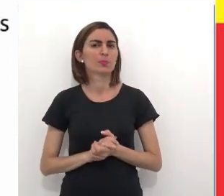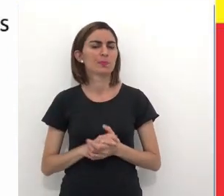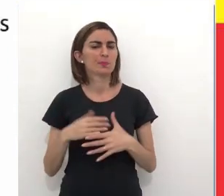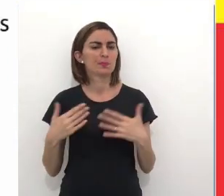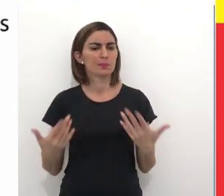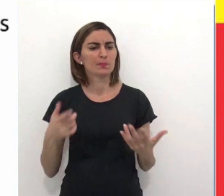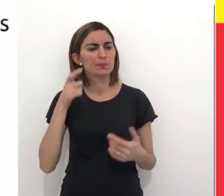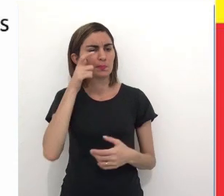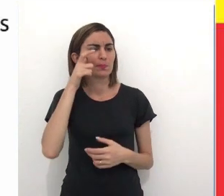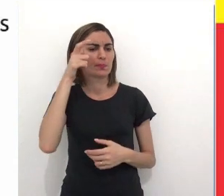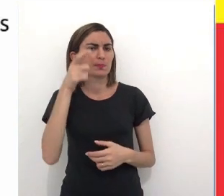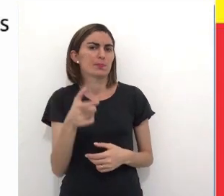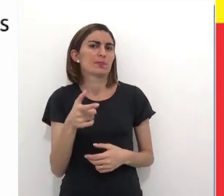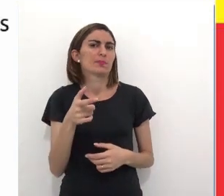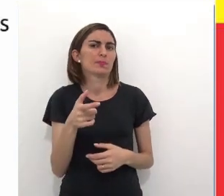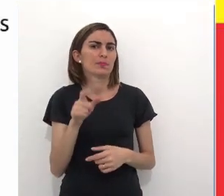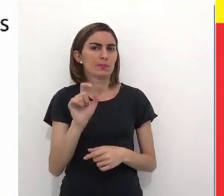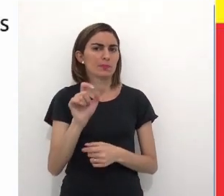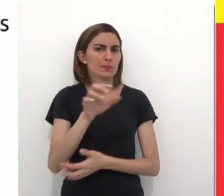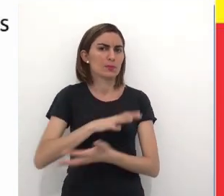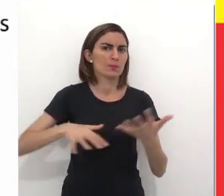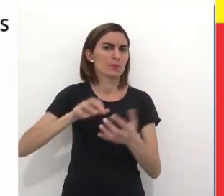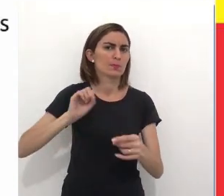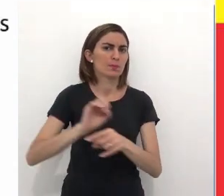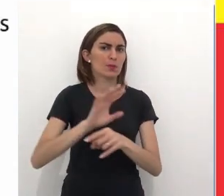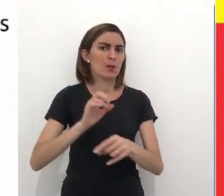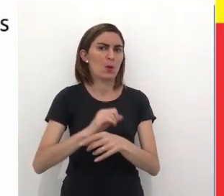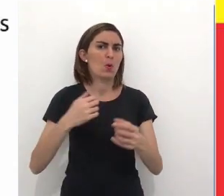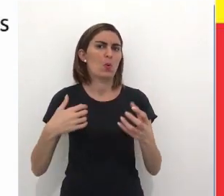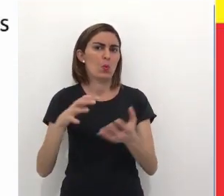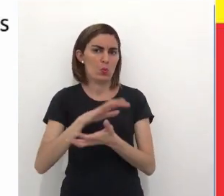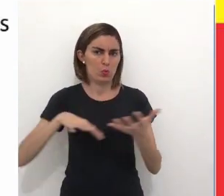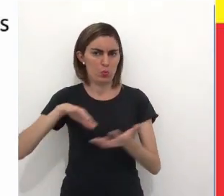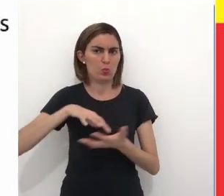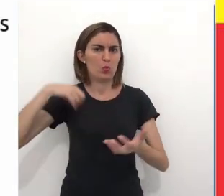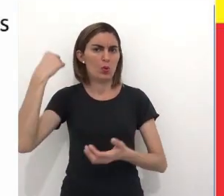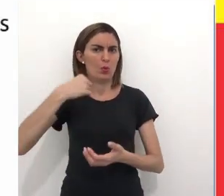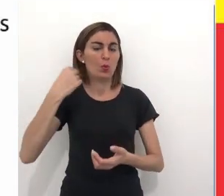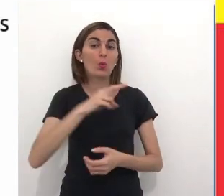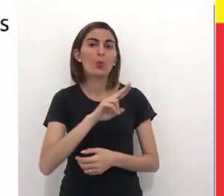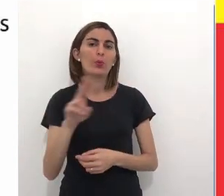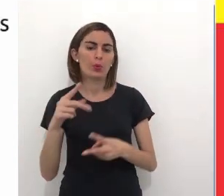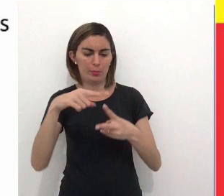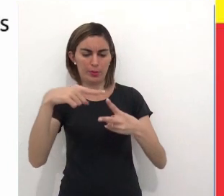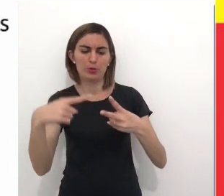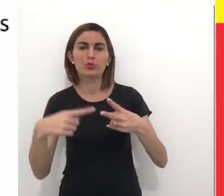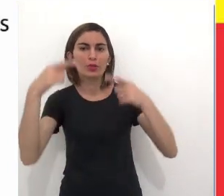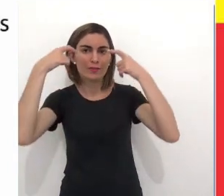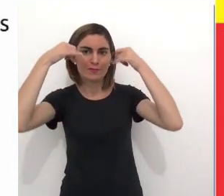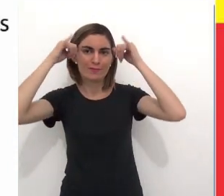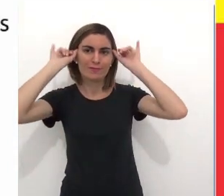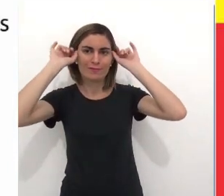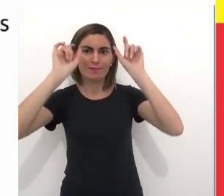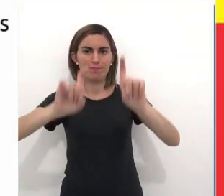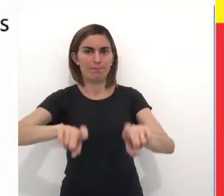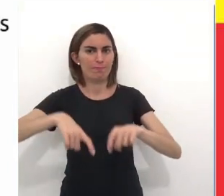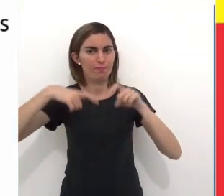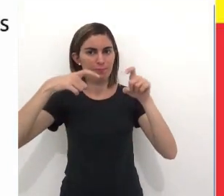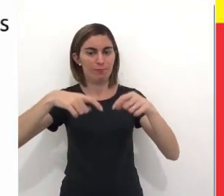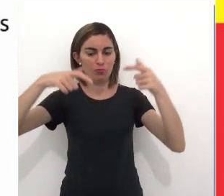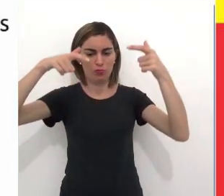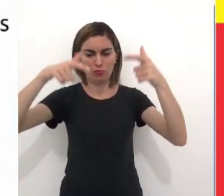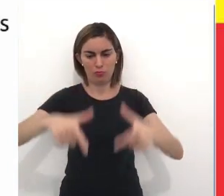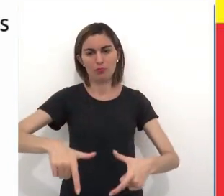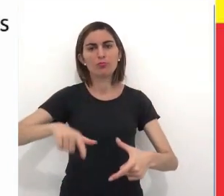Interessante, meus prezados e minhas prezadas, que a rebelião ganhou este nome, pois as 2